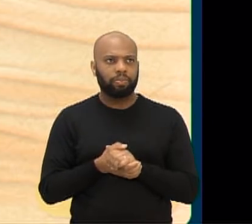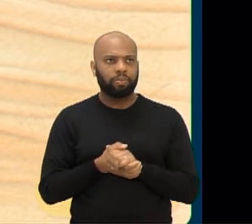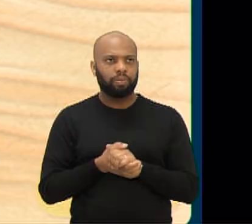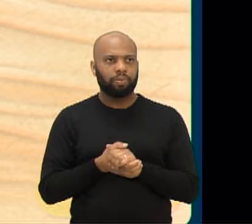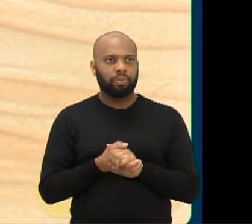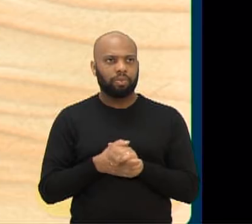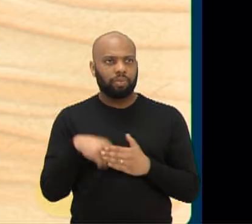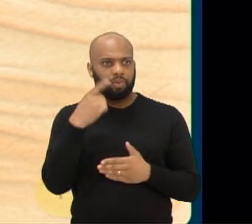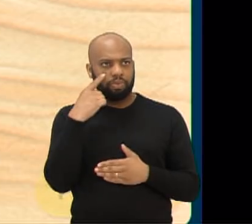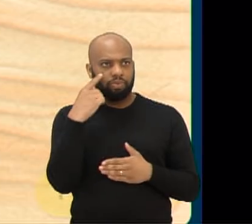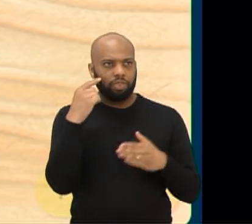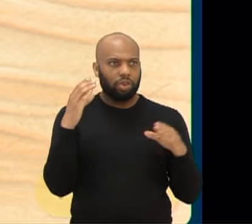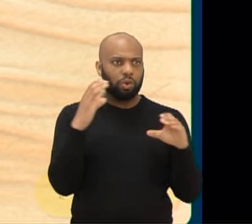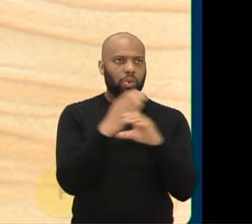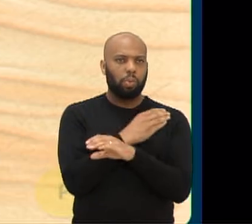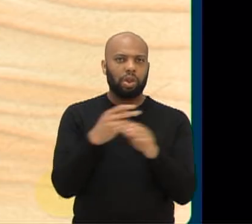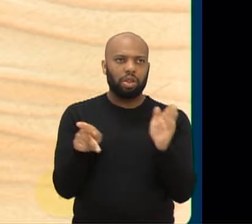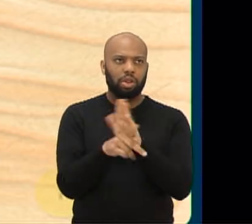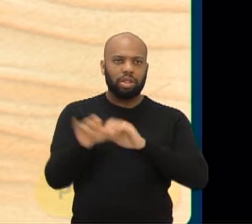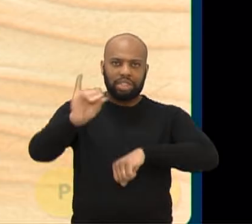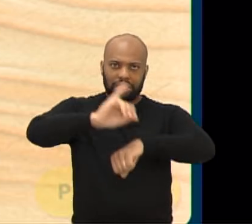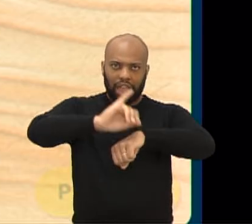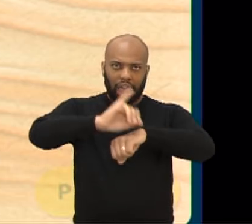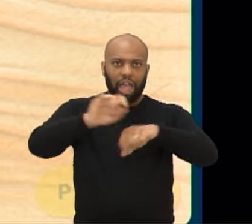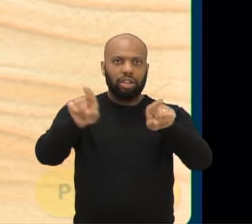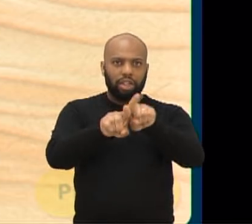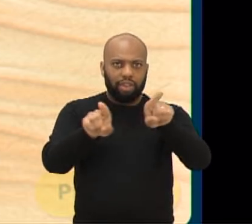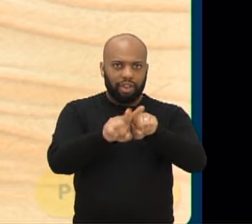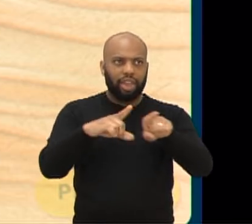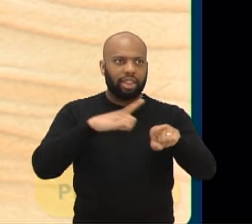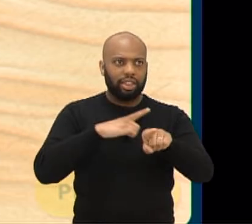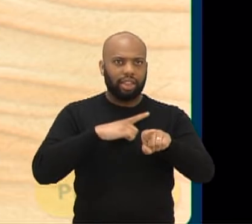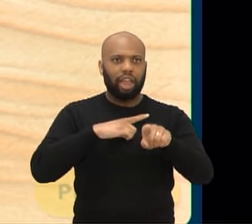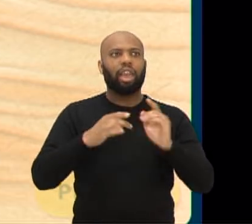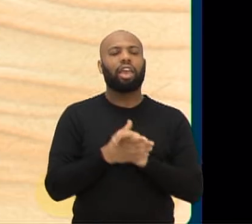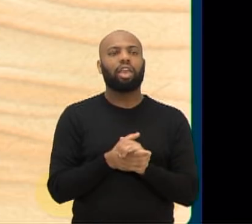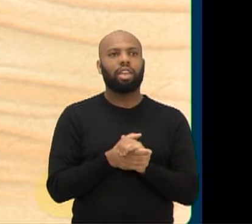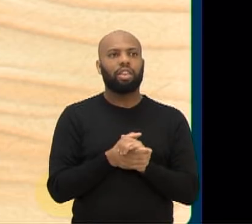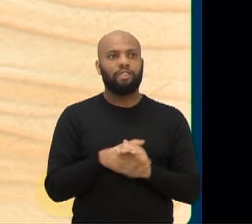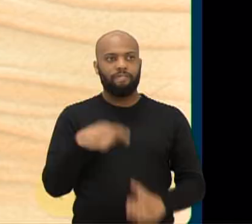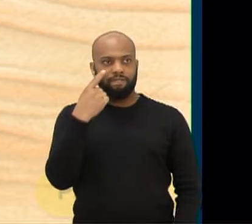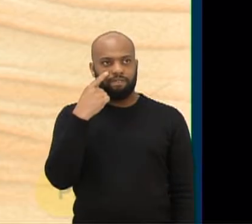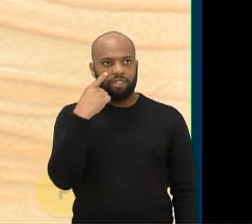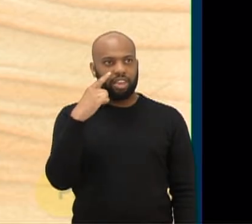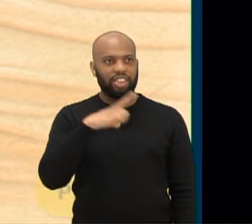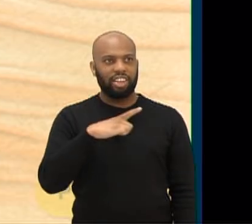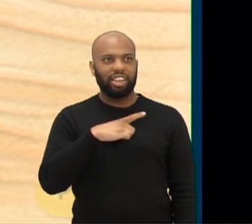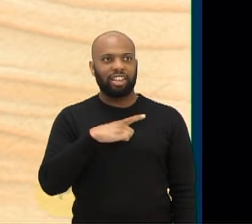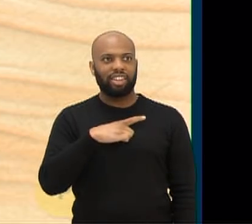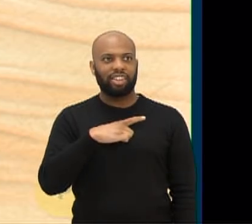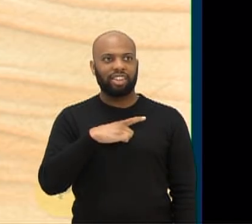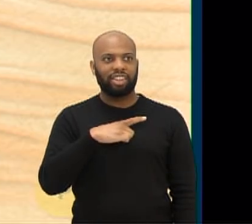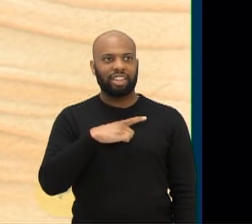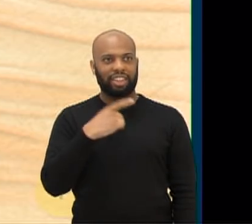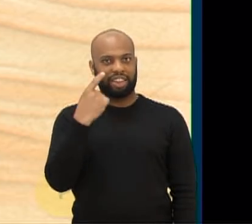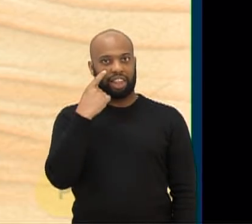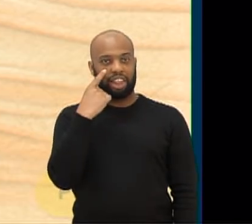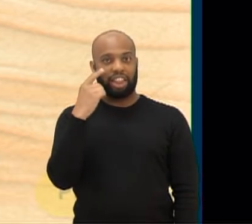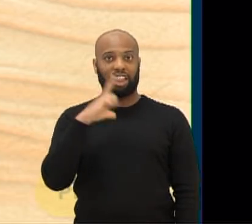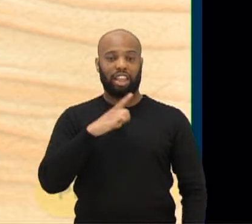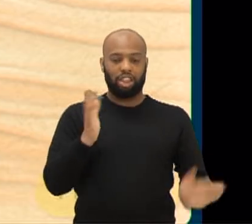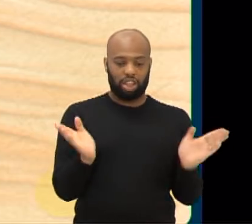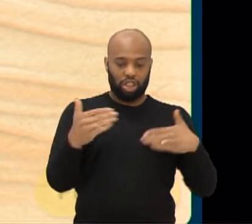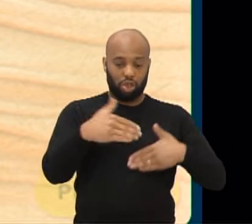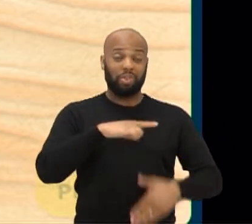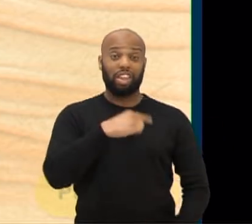Olha lá, fechou a parte central ali da figura. Olha aquela peça que o professor falou, ó, são 2